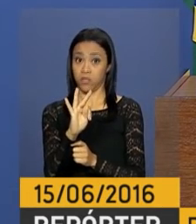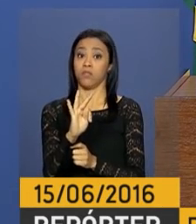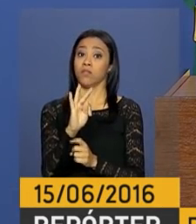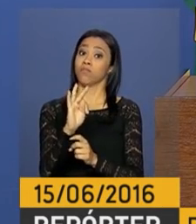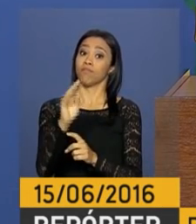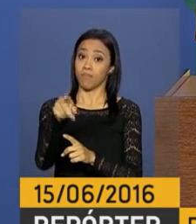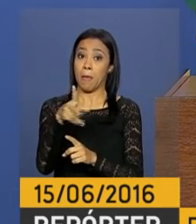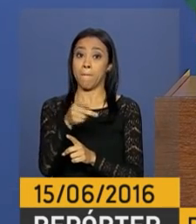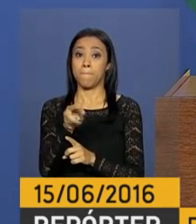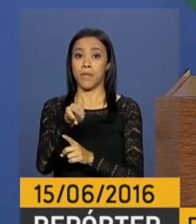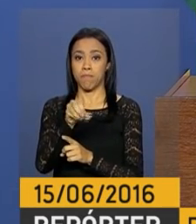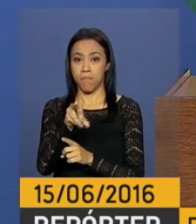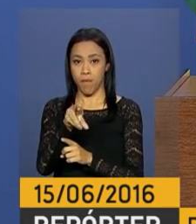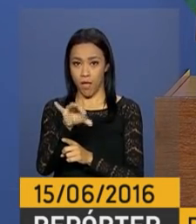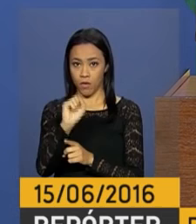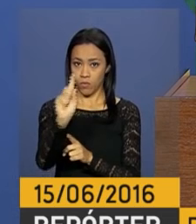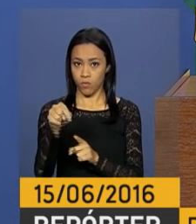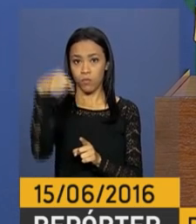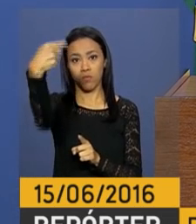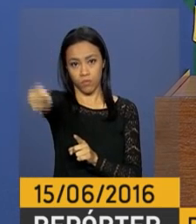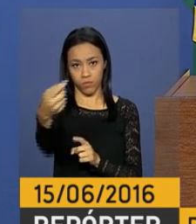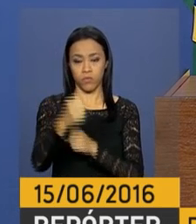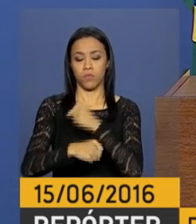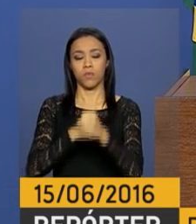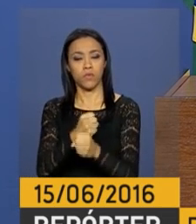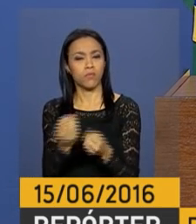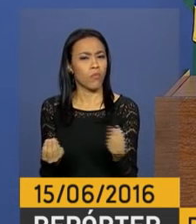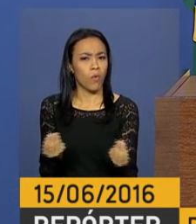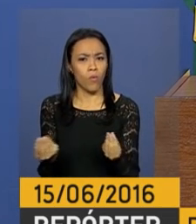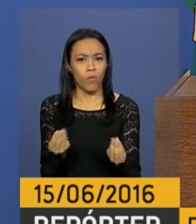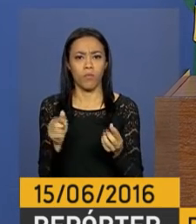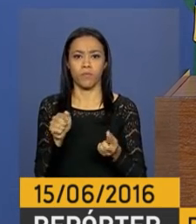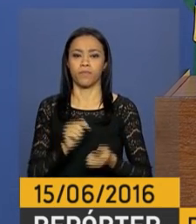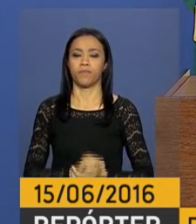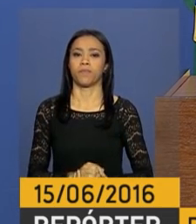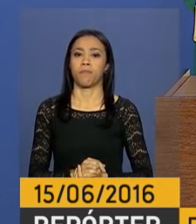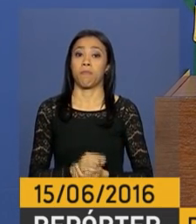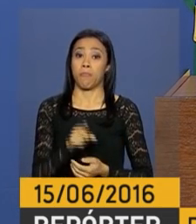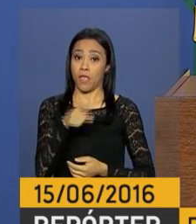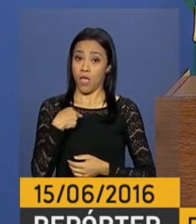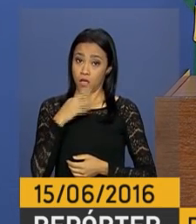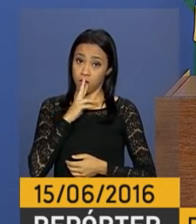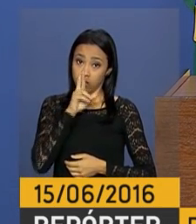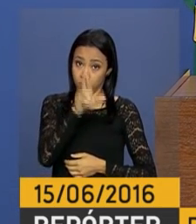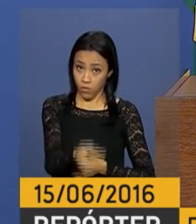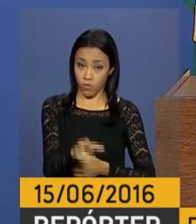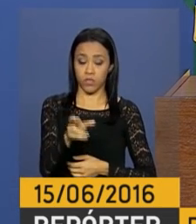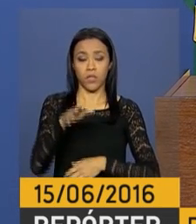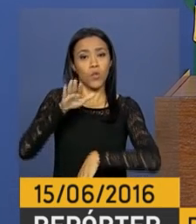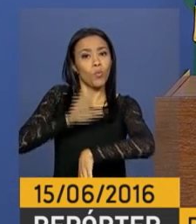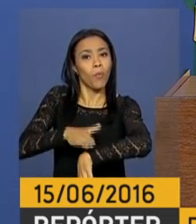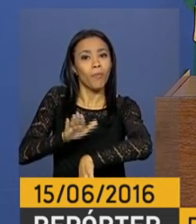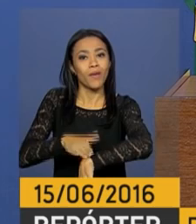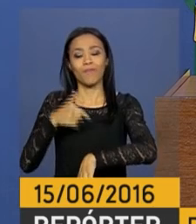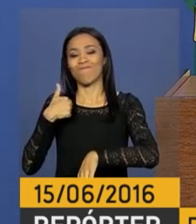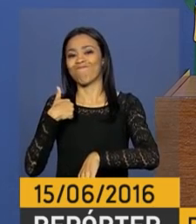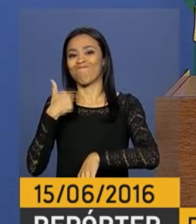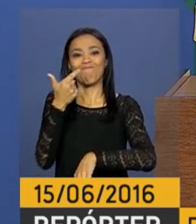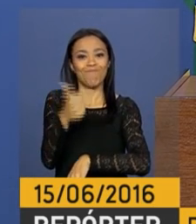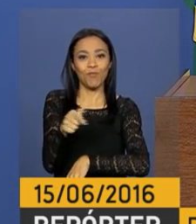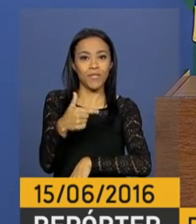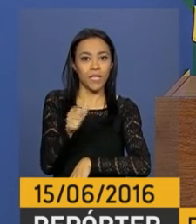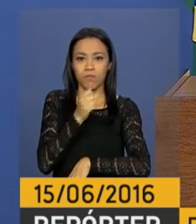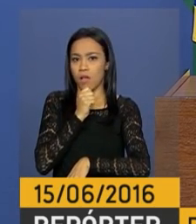Eh, nós eh no momento não temos ainda as previsões eh de